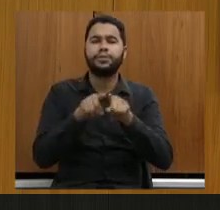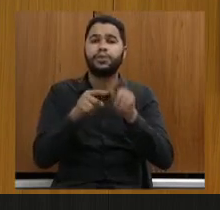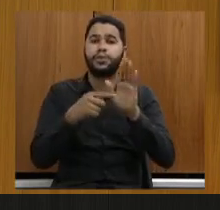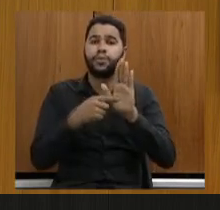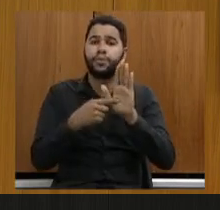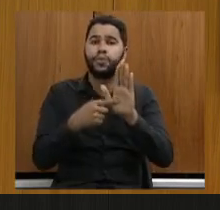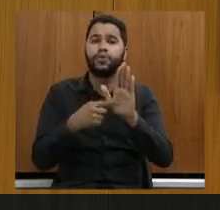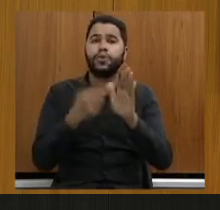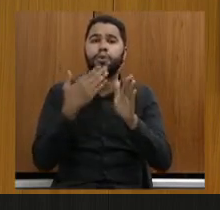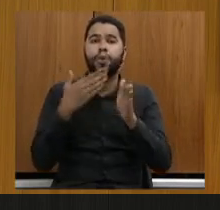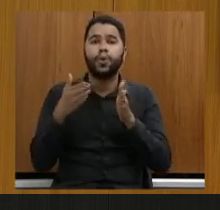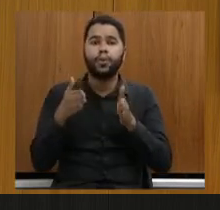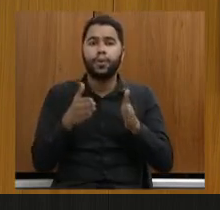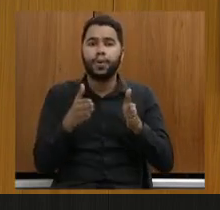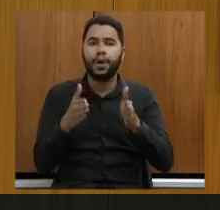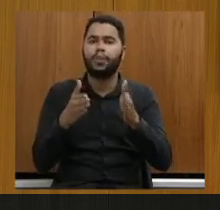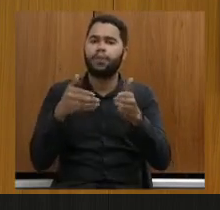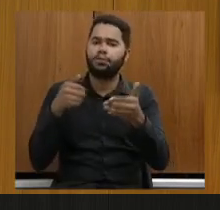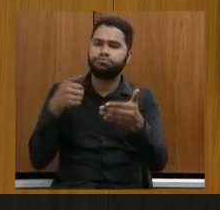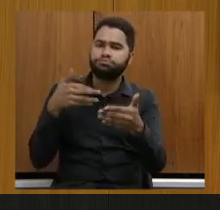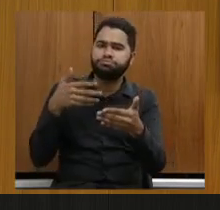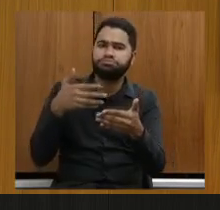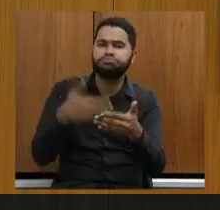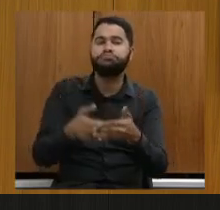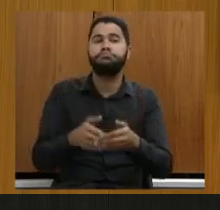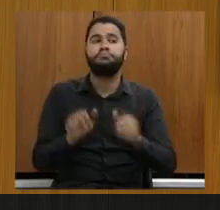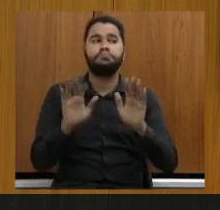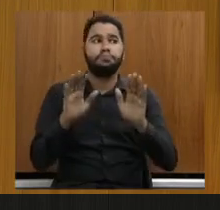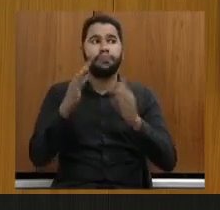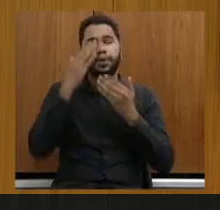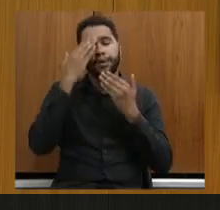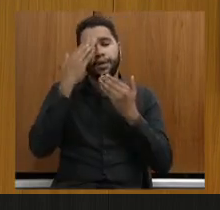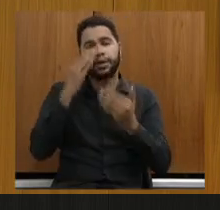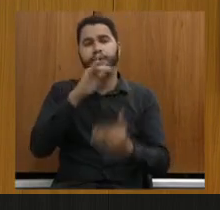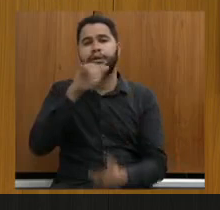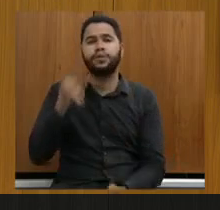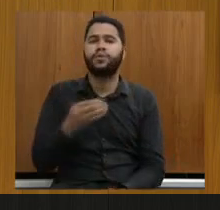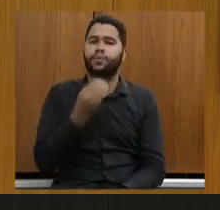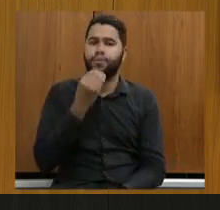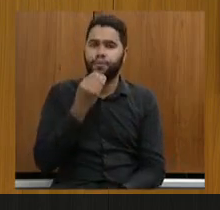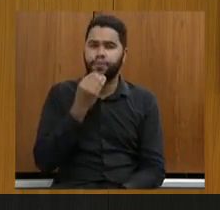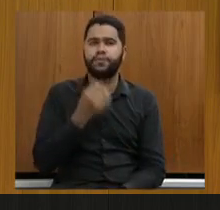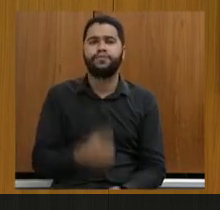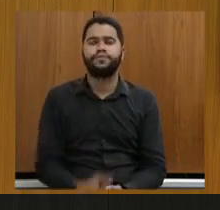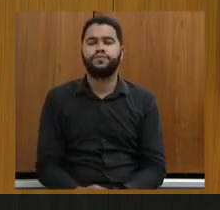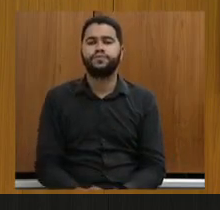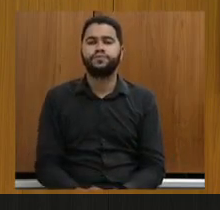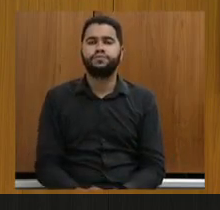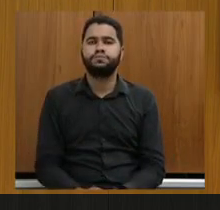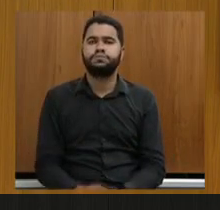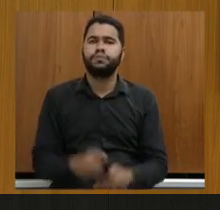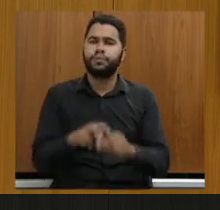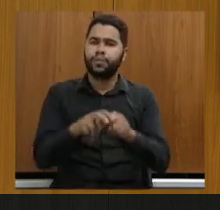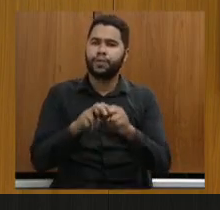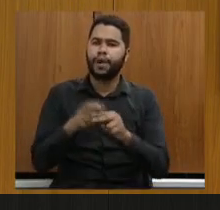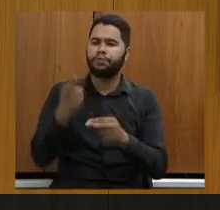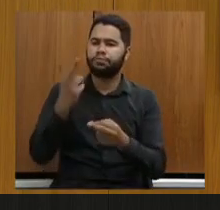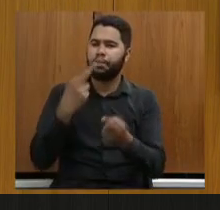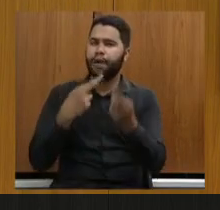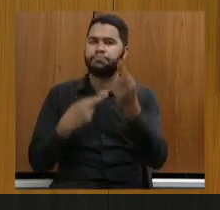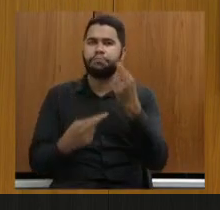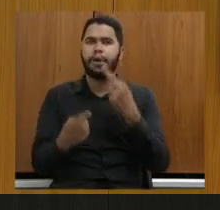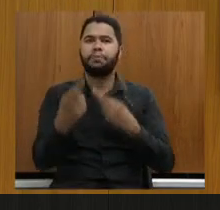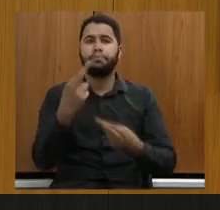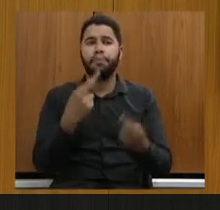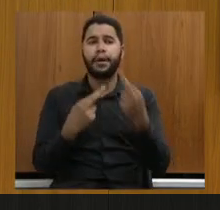vai mostrando qual caminho deve ser seguir mas eu eu agradeço a oportunidade é pelas respostas